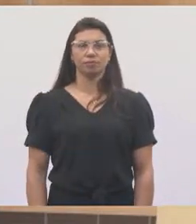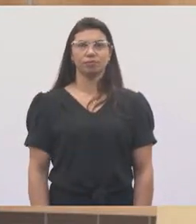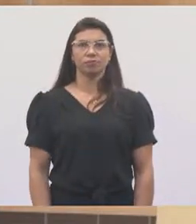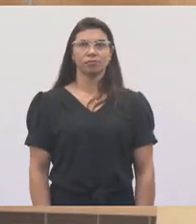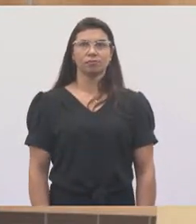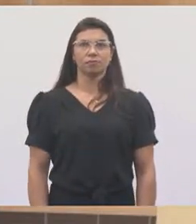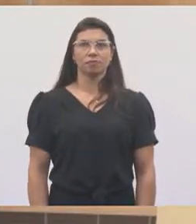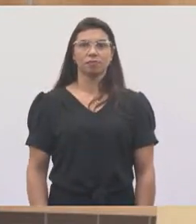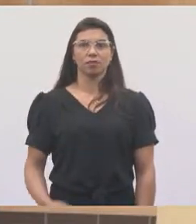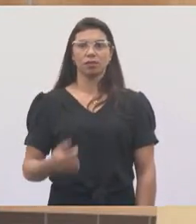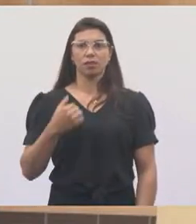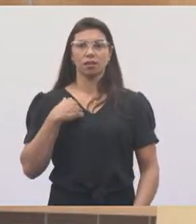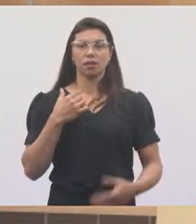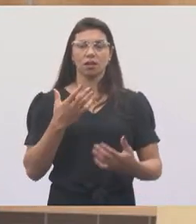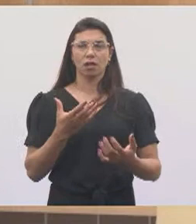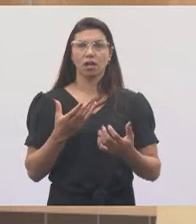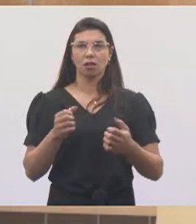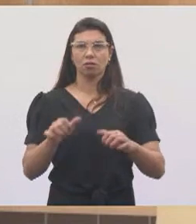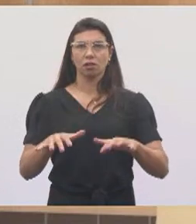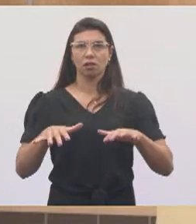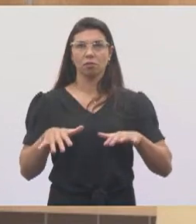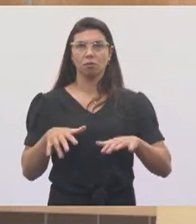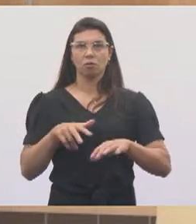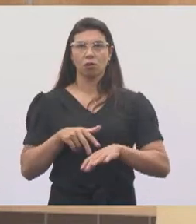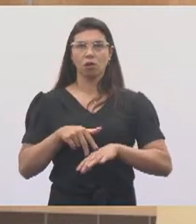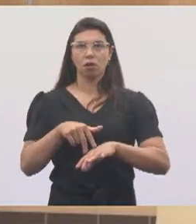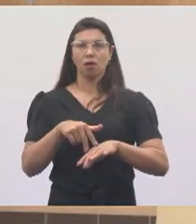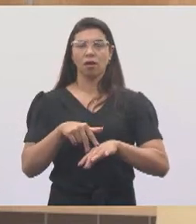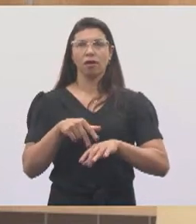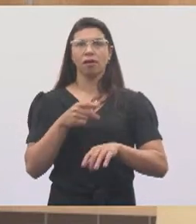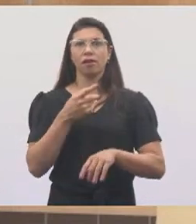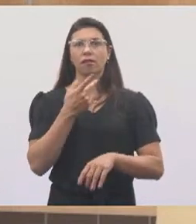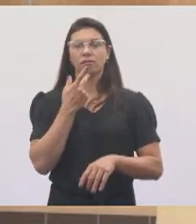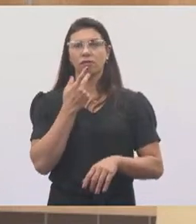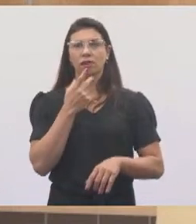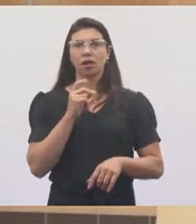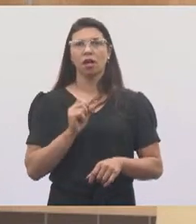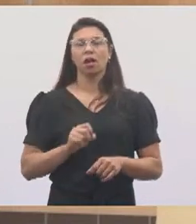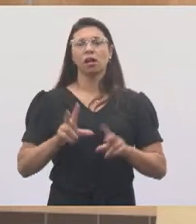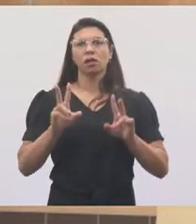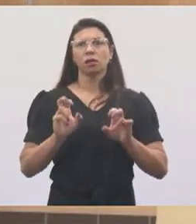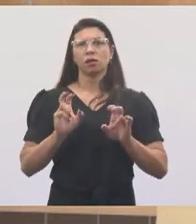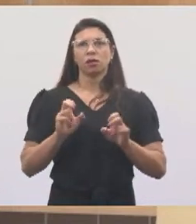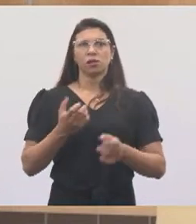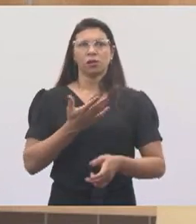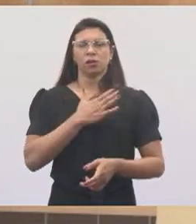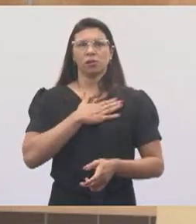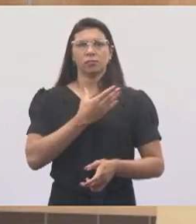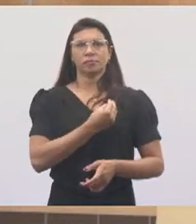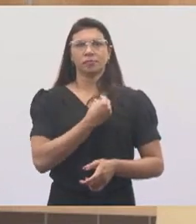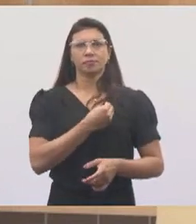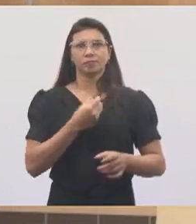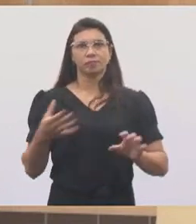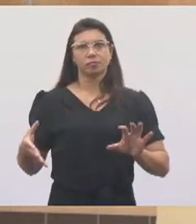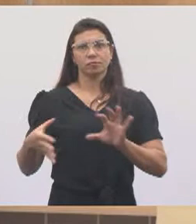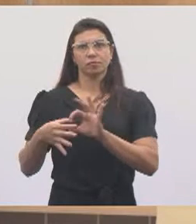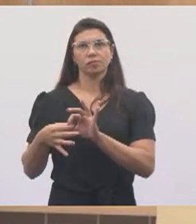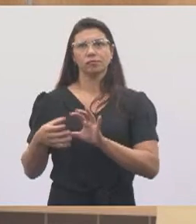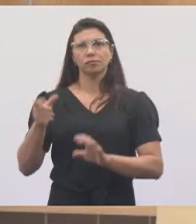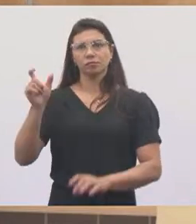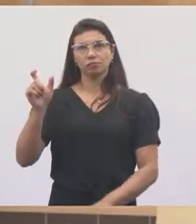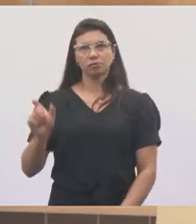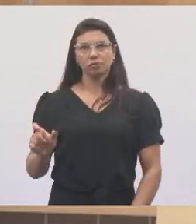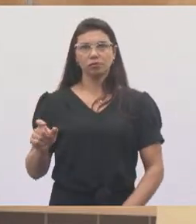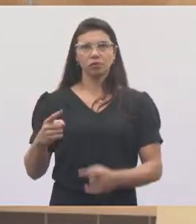Eu venho falar na tribuna um pouco de convivência também, porque